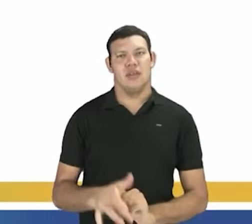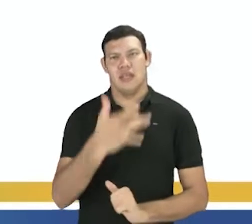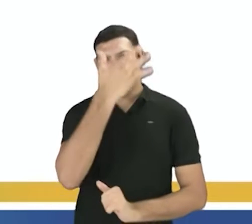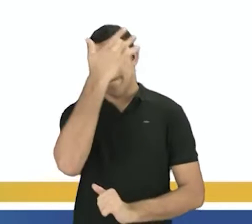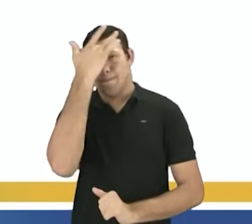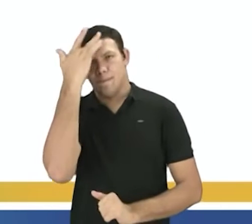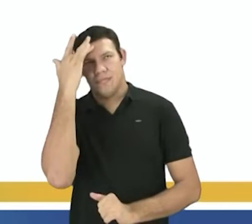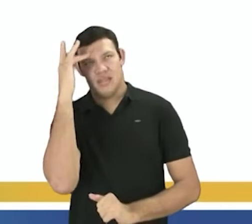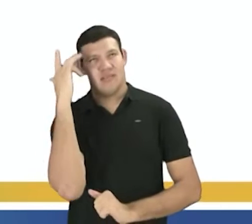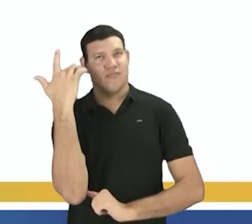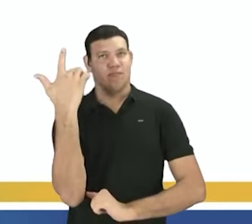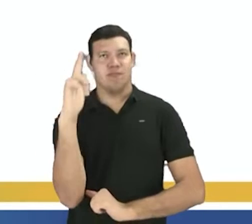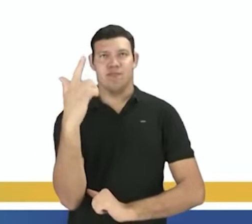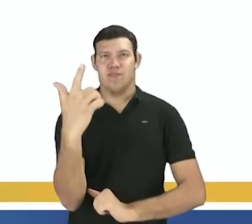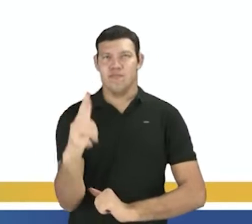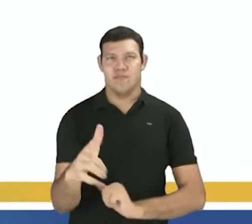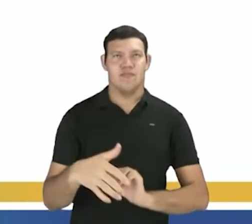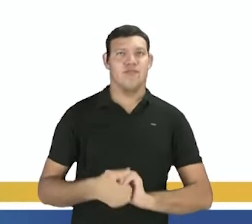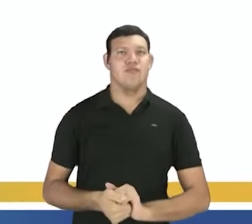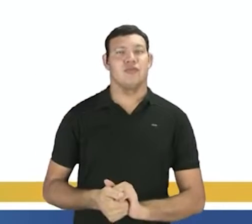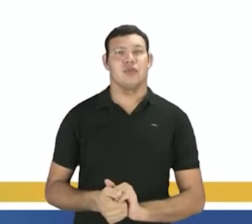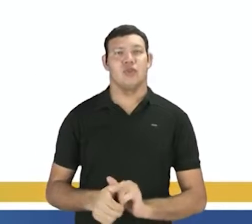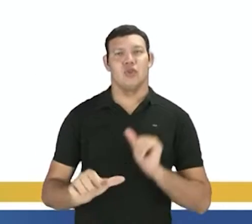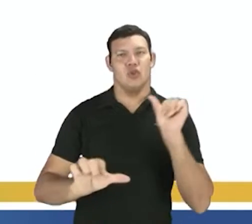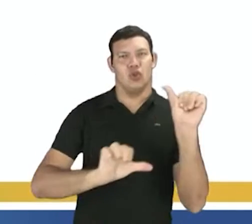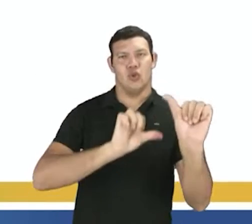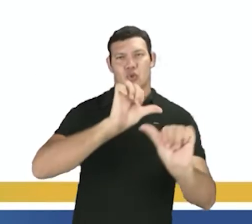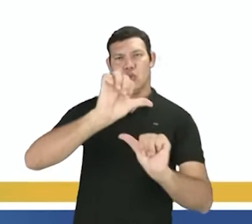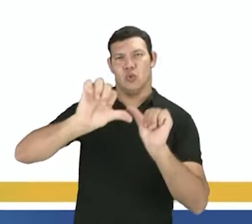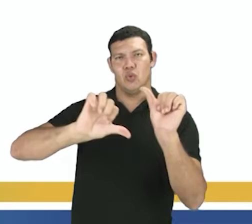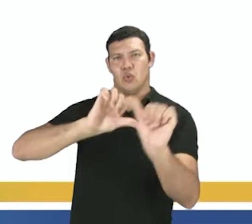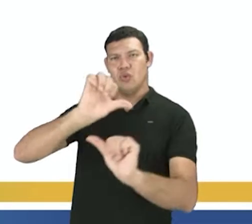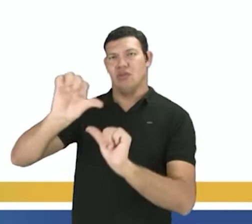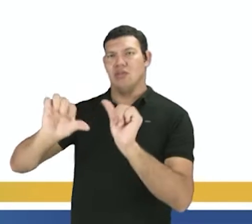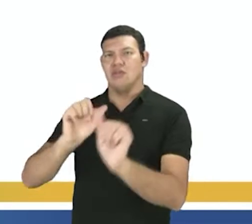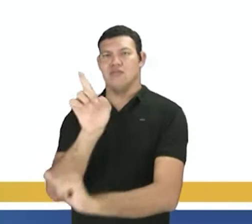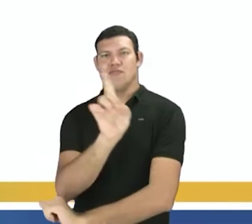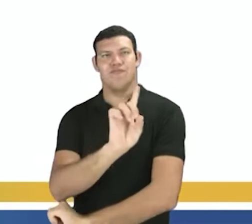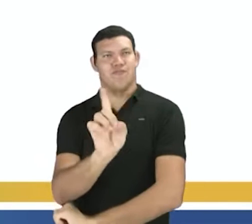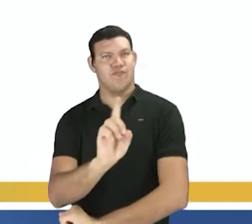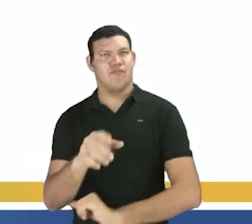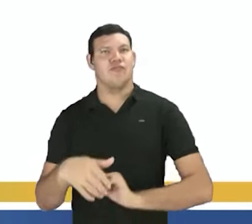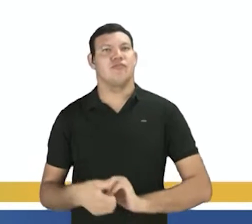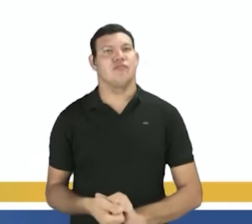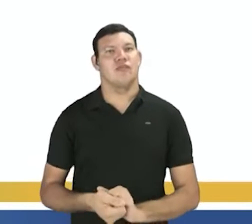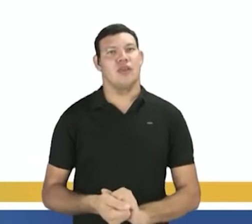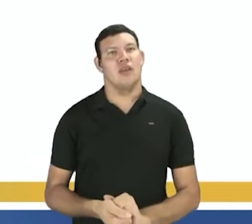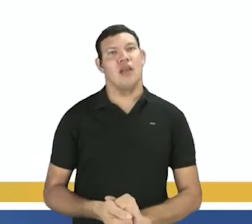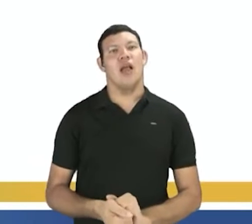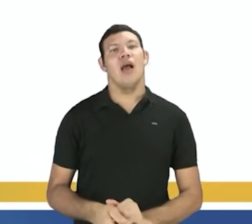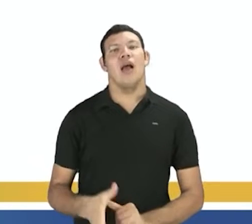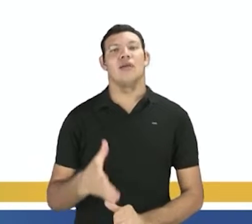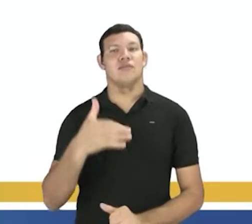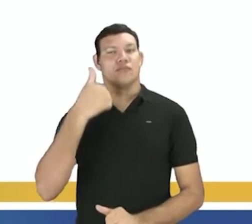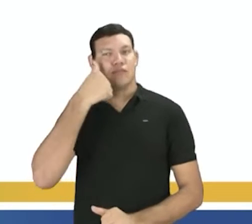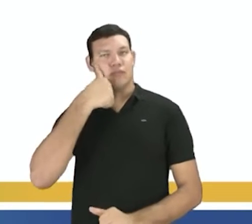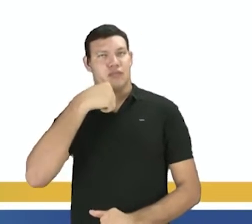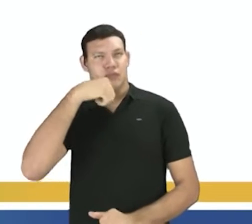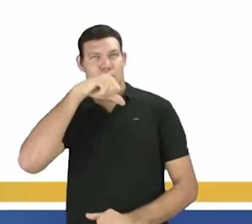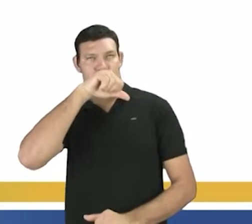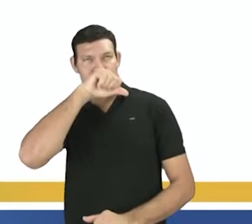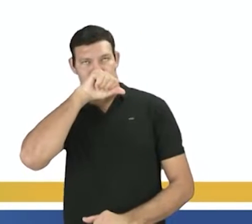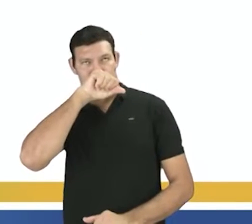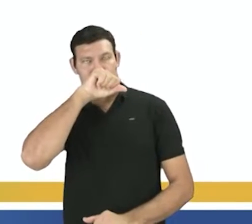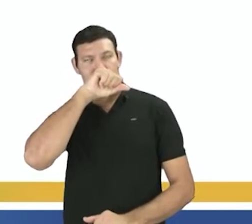uma classe gramatical invariável. Por exemplo, a mãe sempre foi menos paciente que a filha.